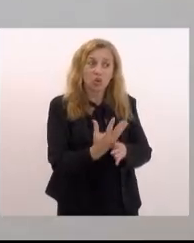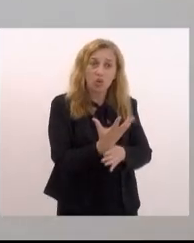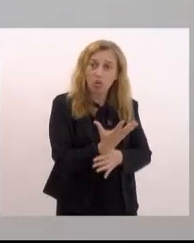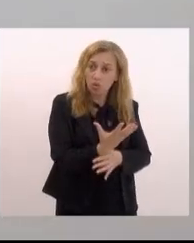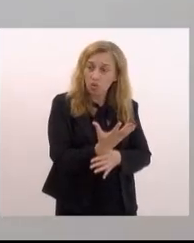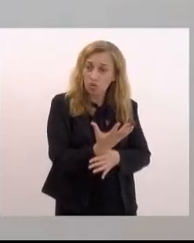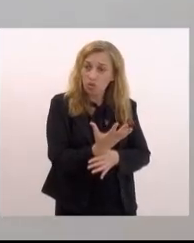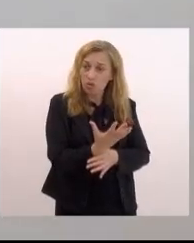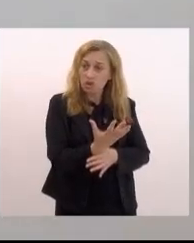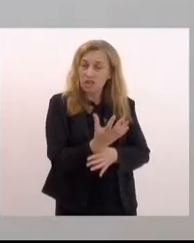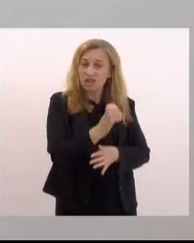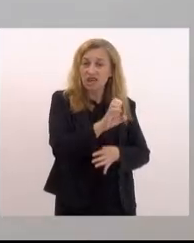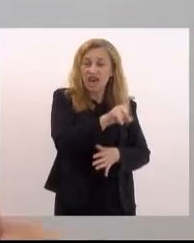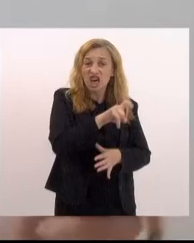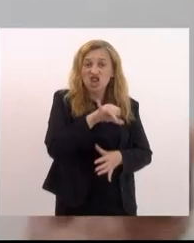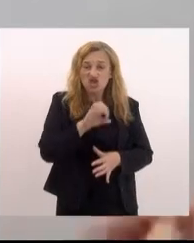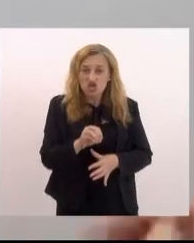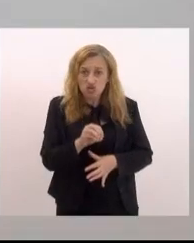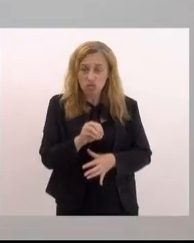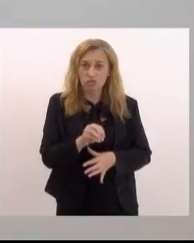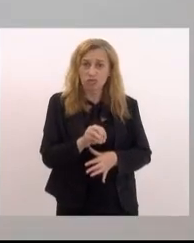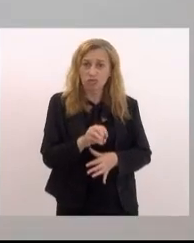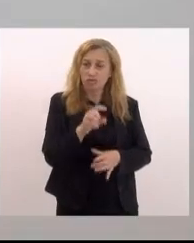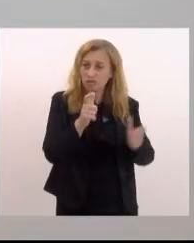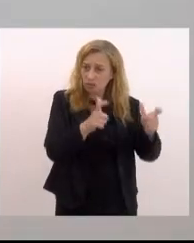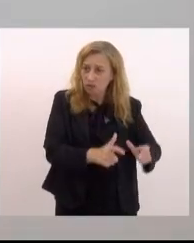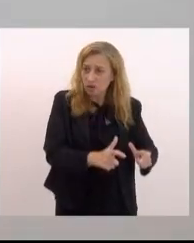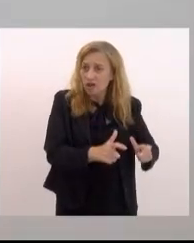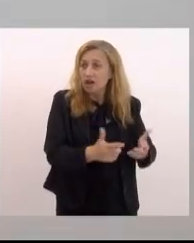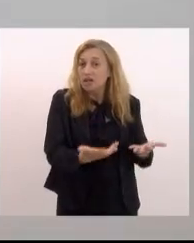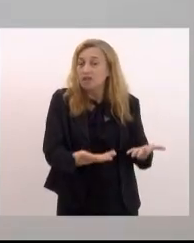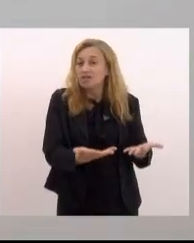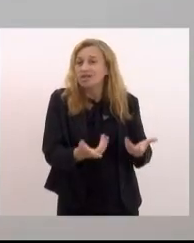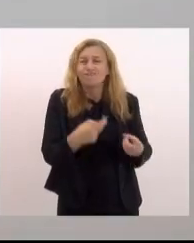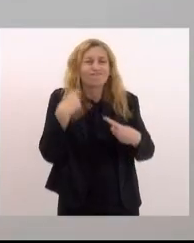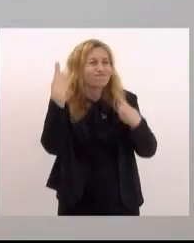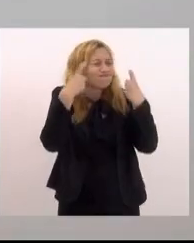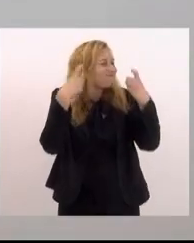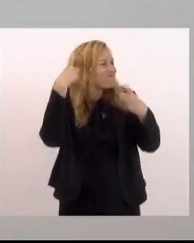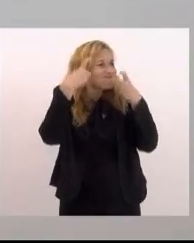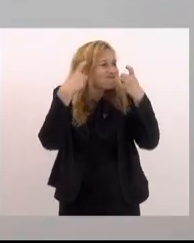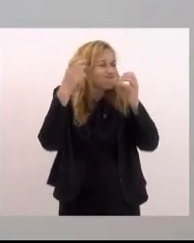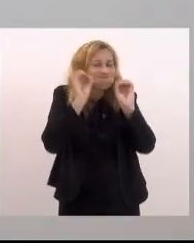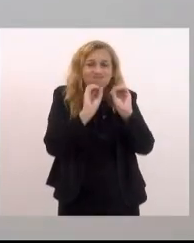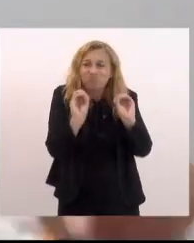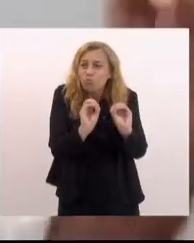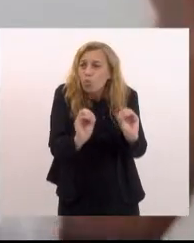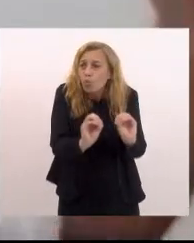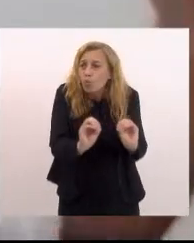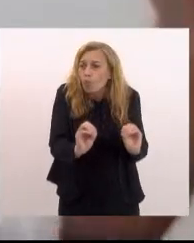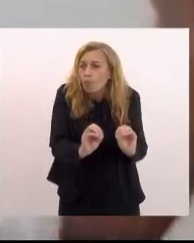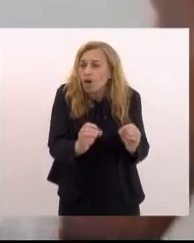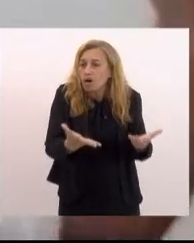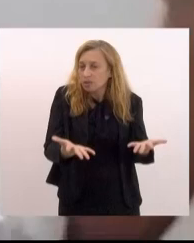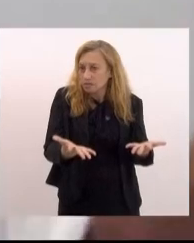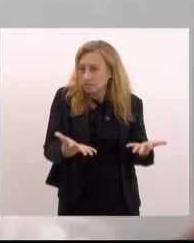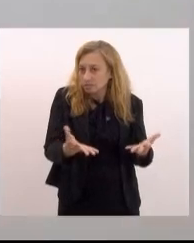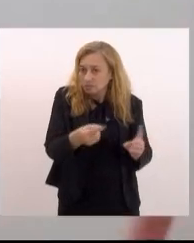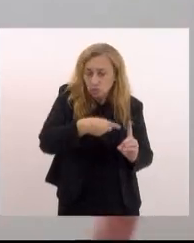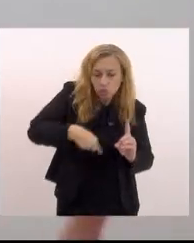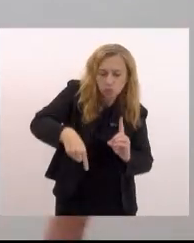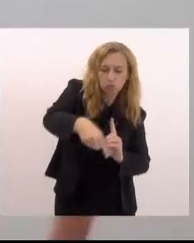desse eixo viário, entretanto, sem a menor preocupação com o